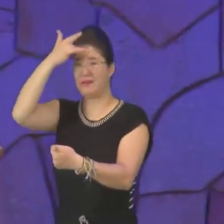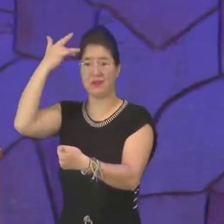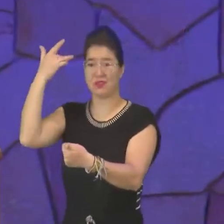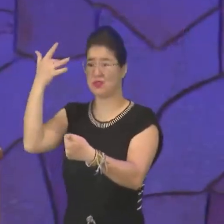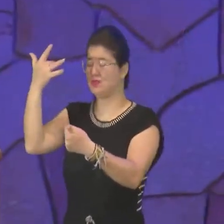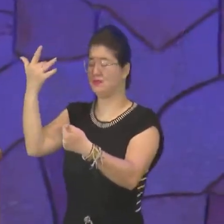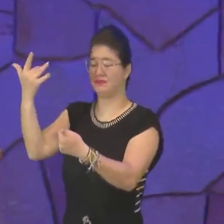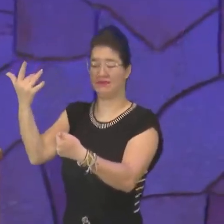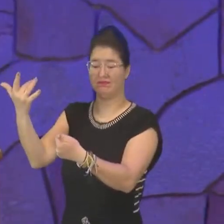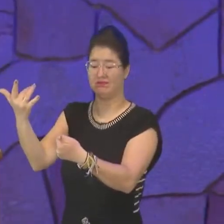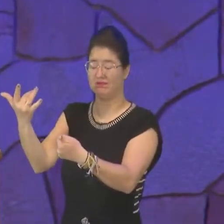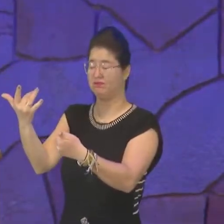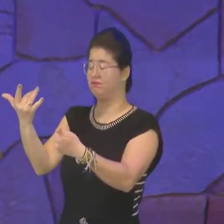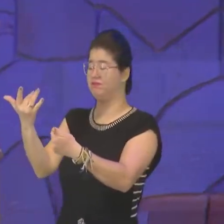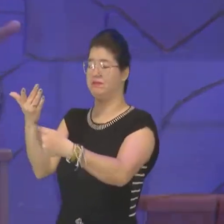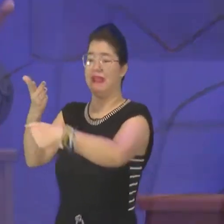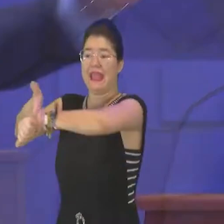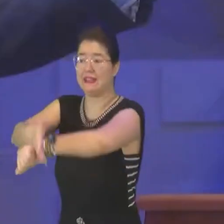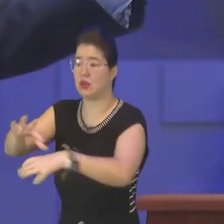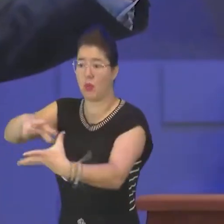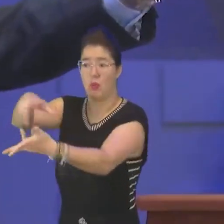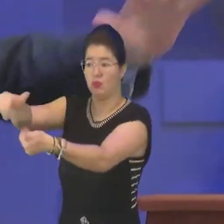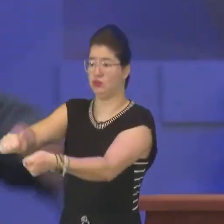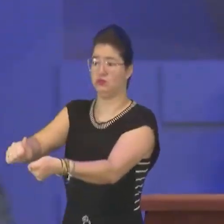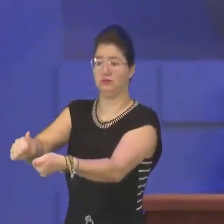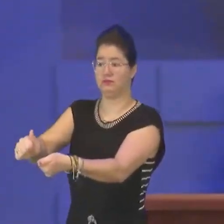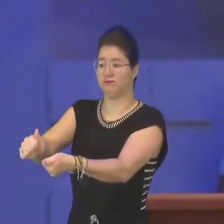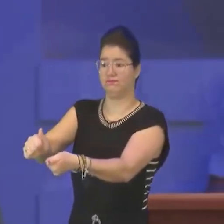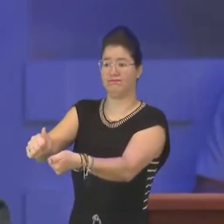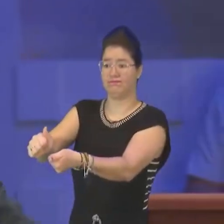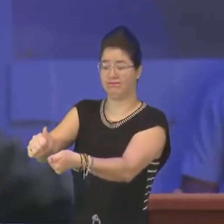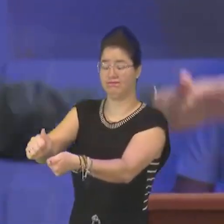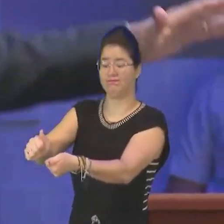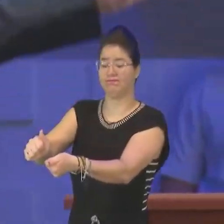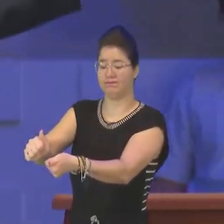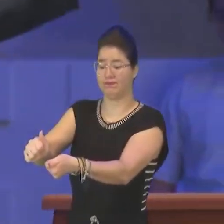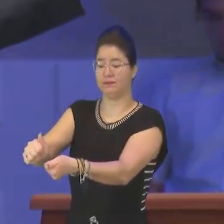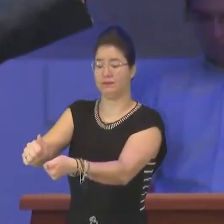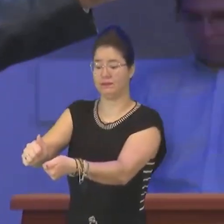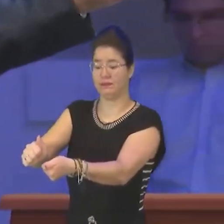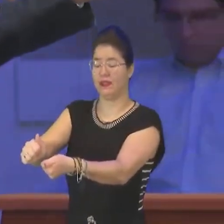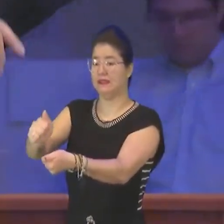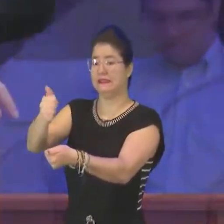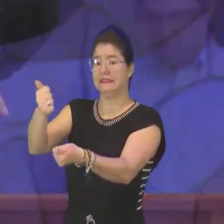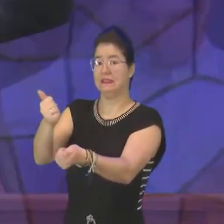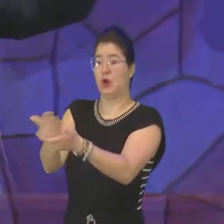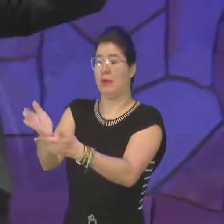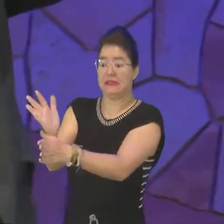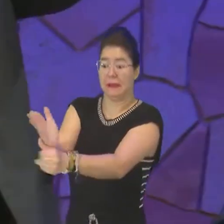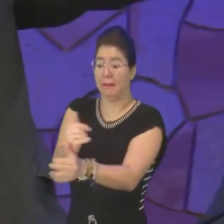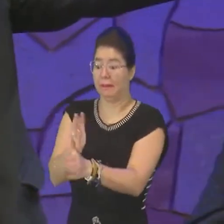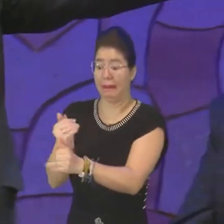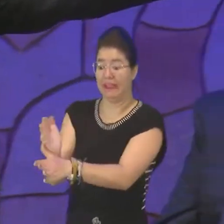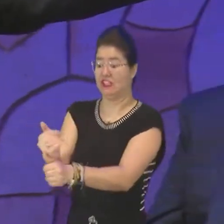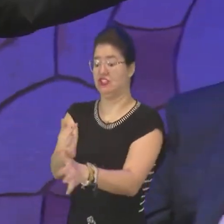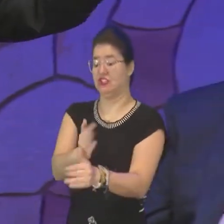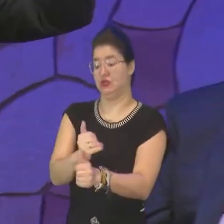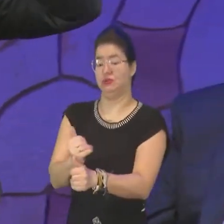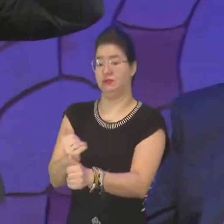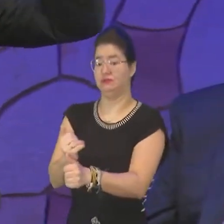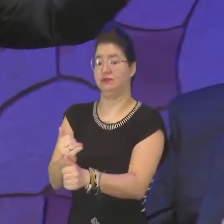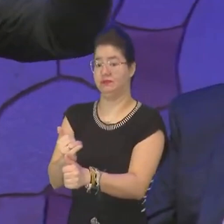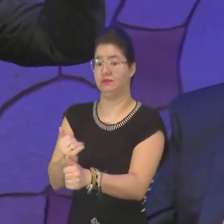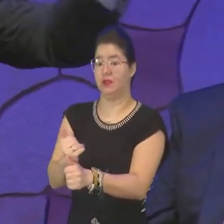fechada, que quando esta bolha se rompe, ele vai para o mundo, ele fica completamente perdido, porque ele não foi treinado